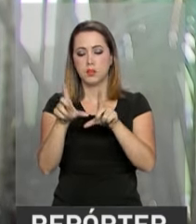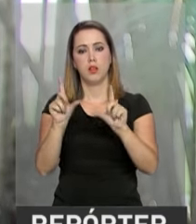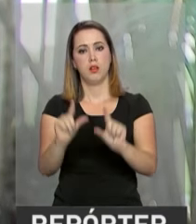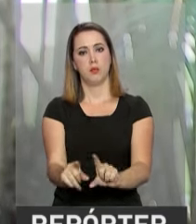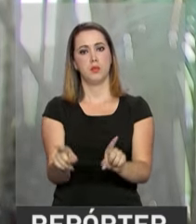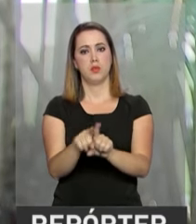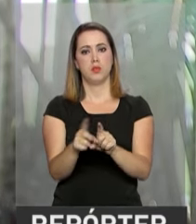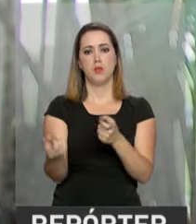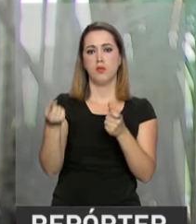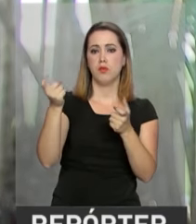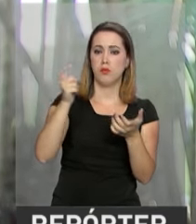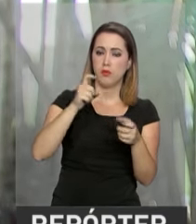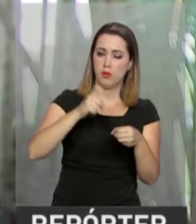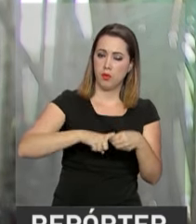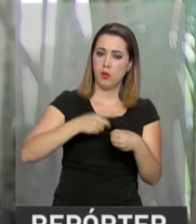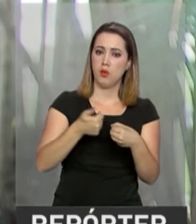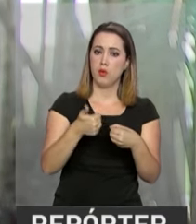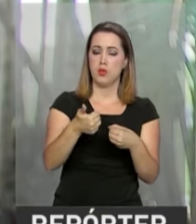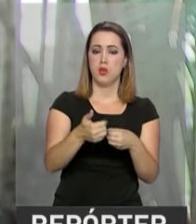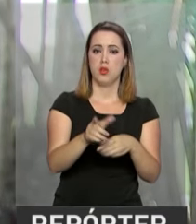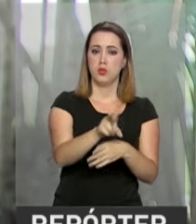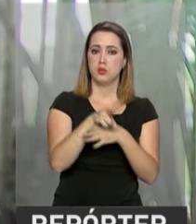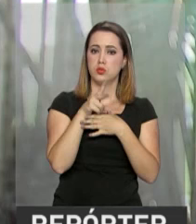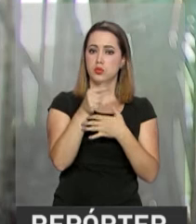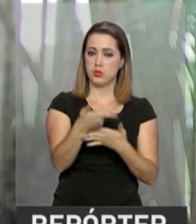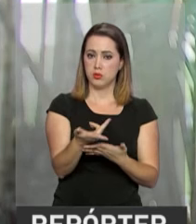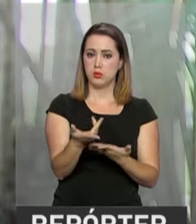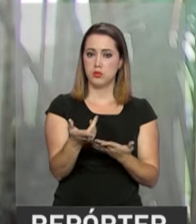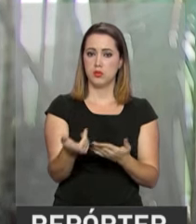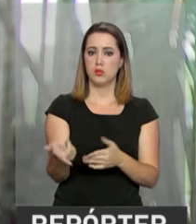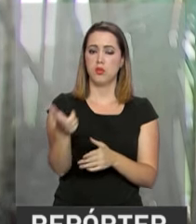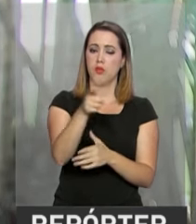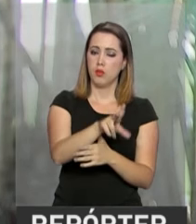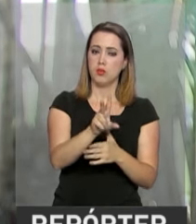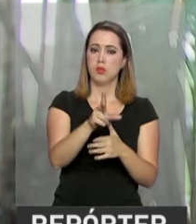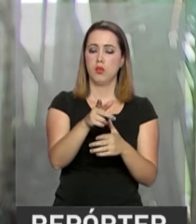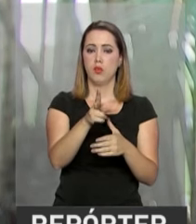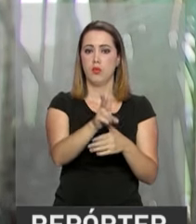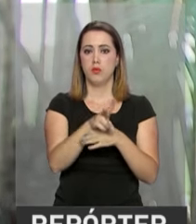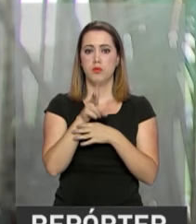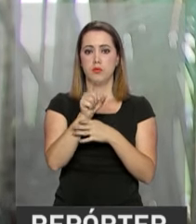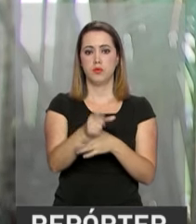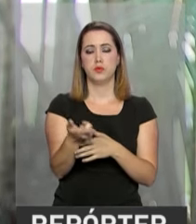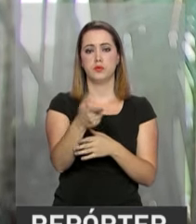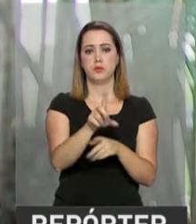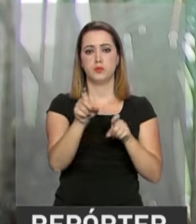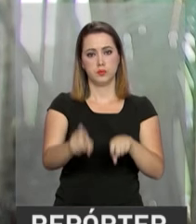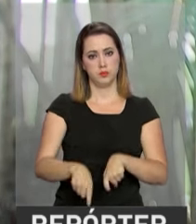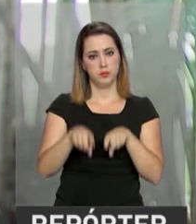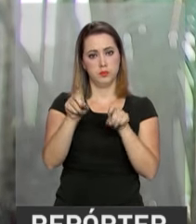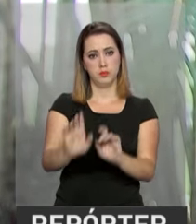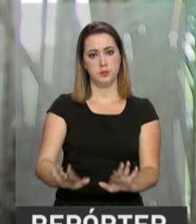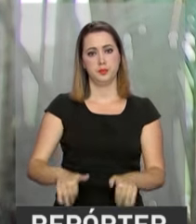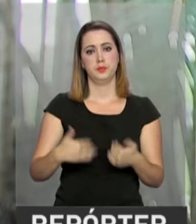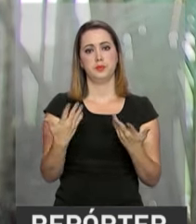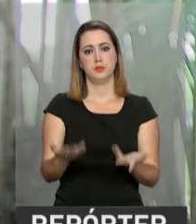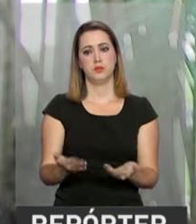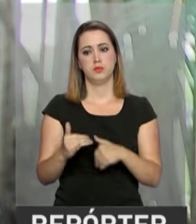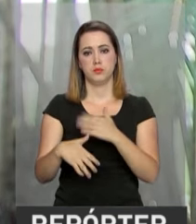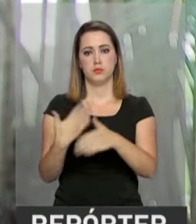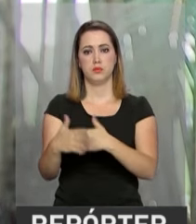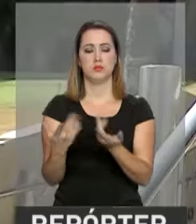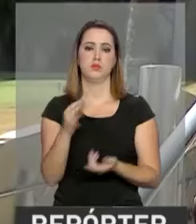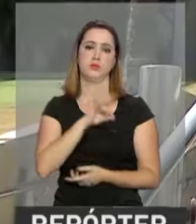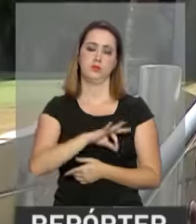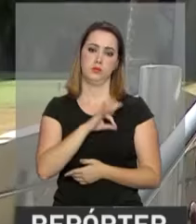crédito, principalmente no caso do Banco Nordeste, com isso retomem as suas atividades no setor rural e com isso passa novamente a